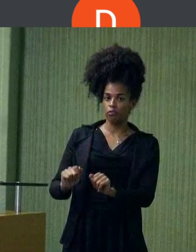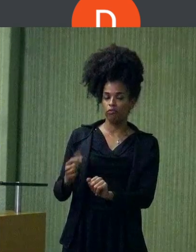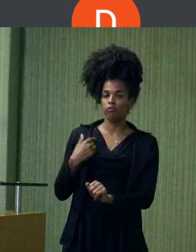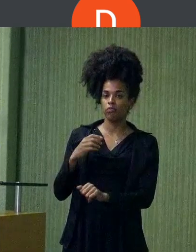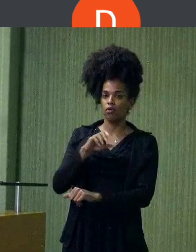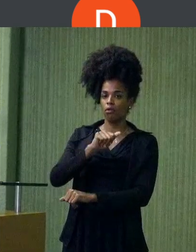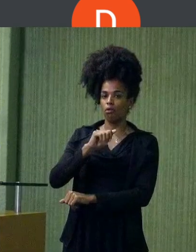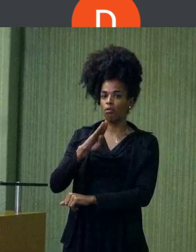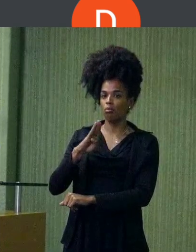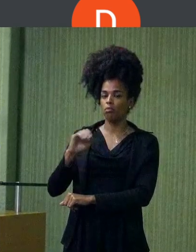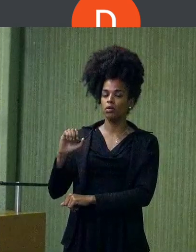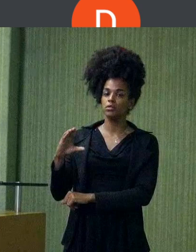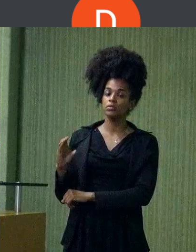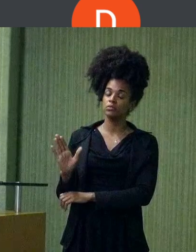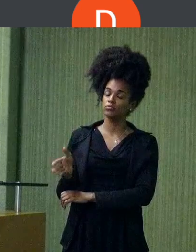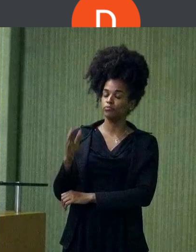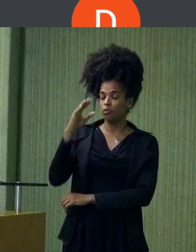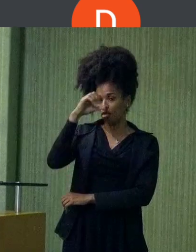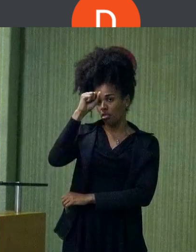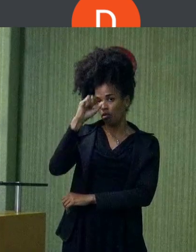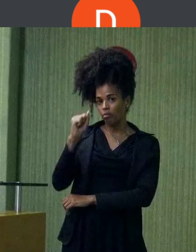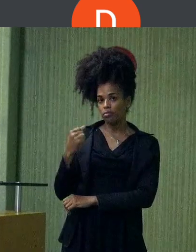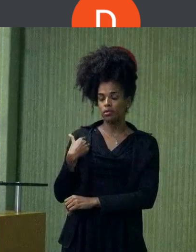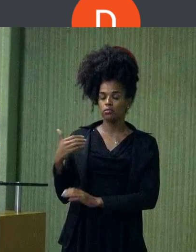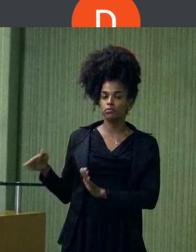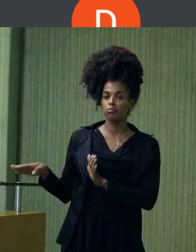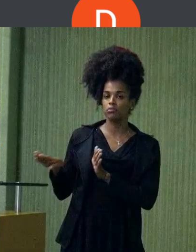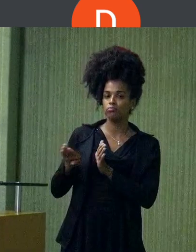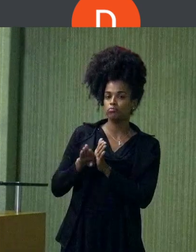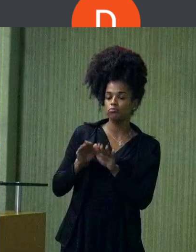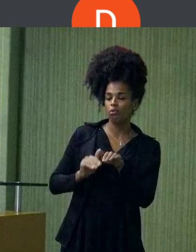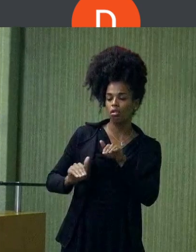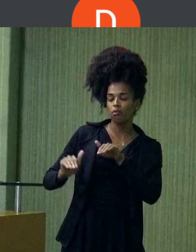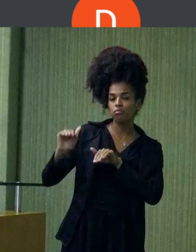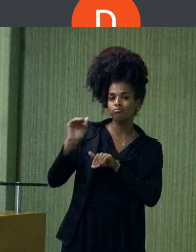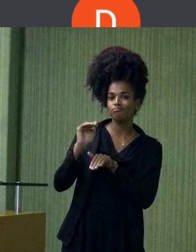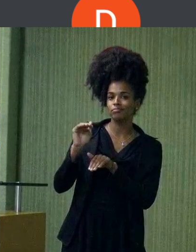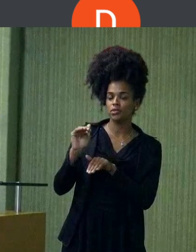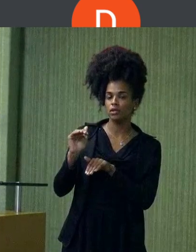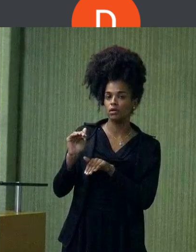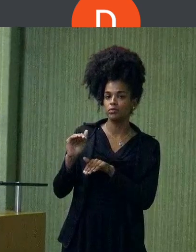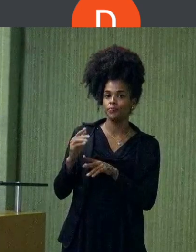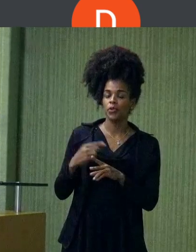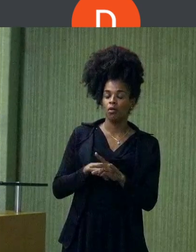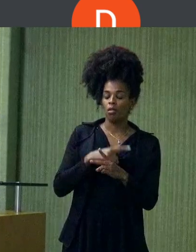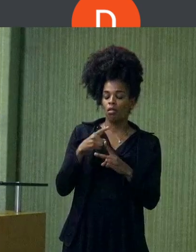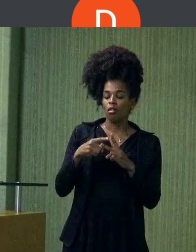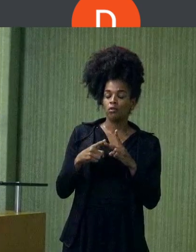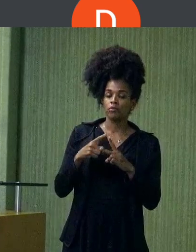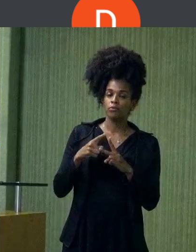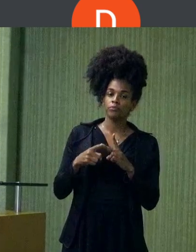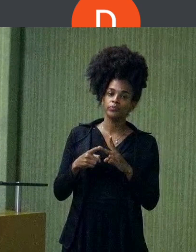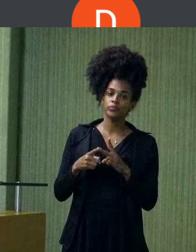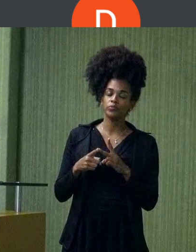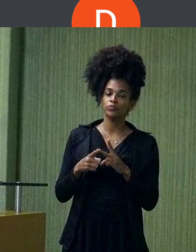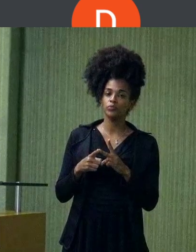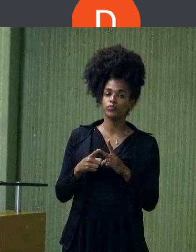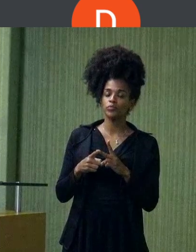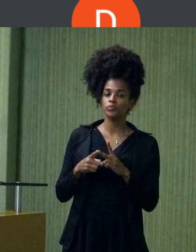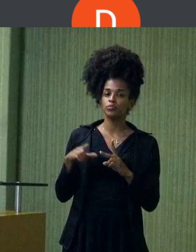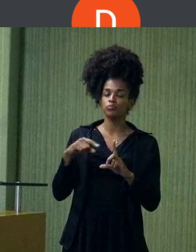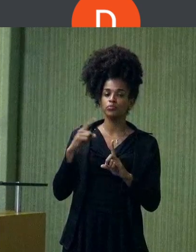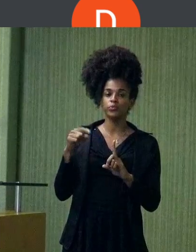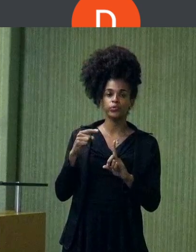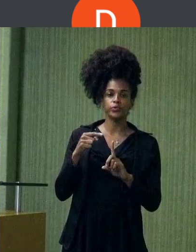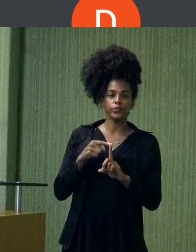eh alcançando todas as modalidades educacionais e também com redução das desigualdades então há duas metas aí primeiro assegurar que no mínimo